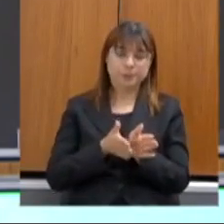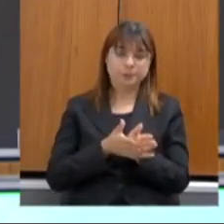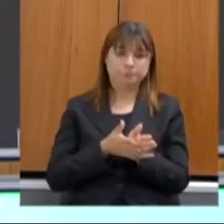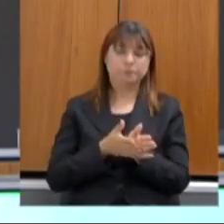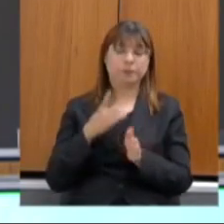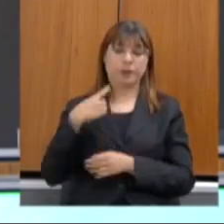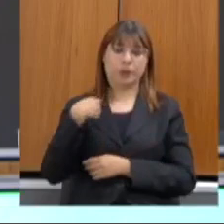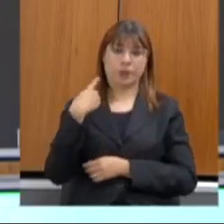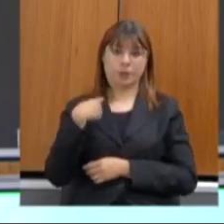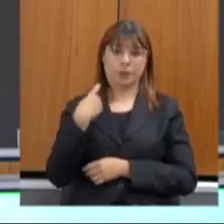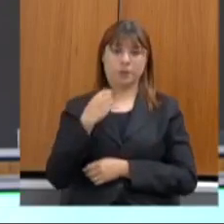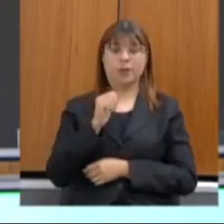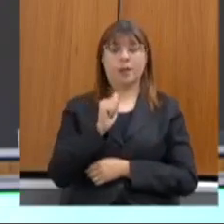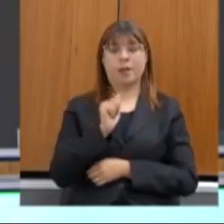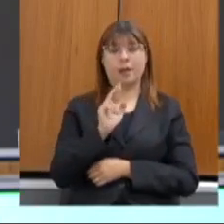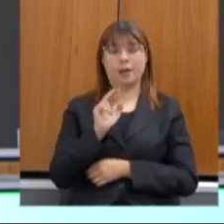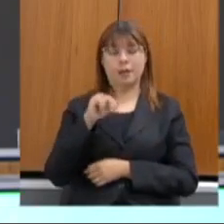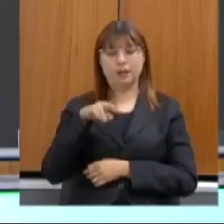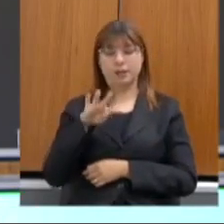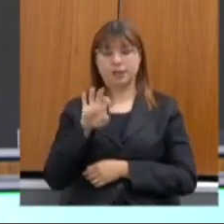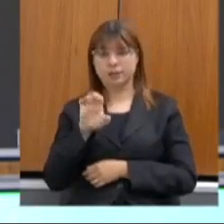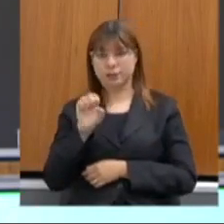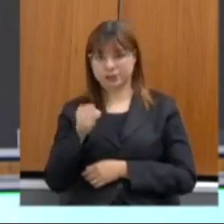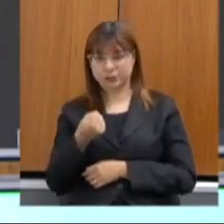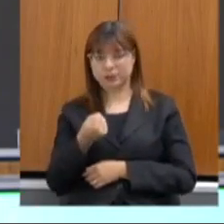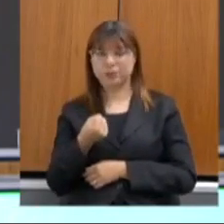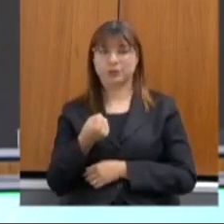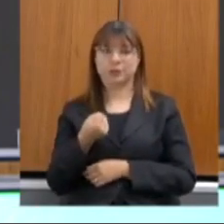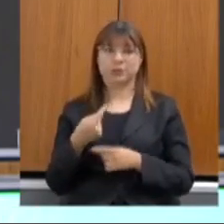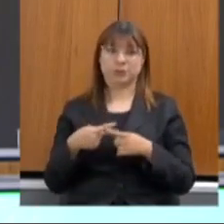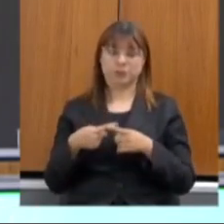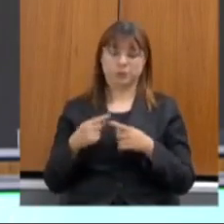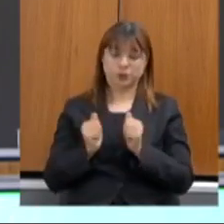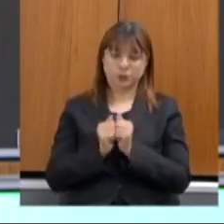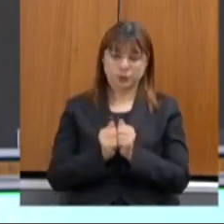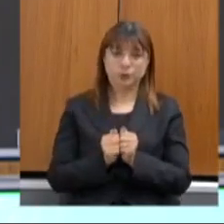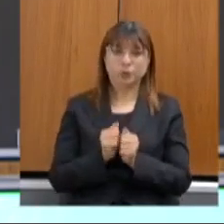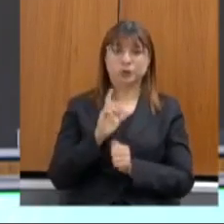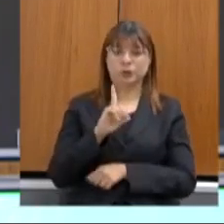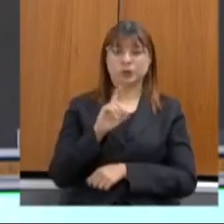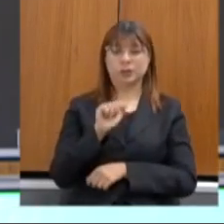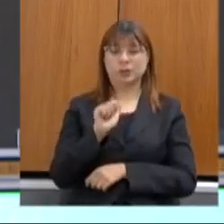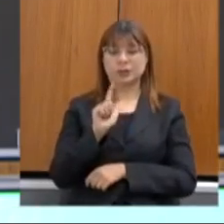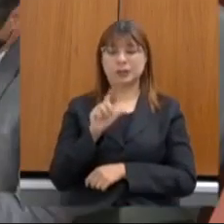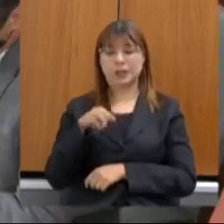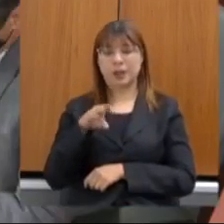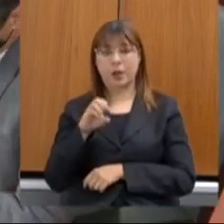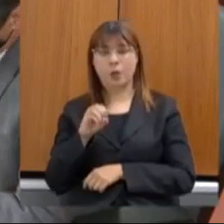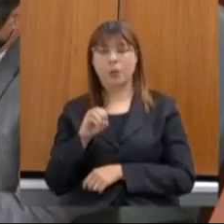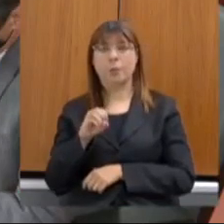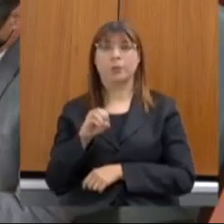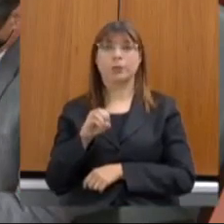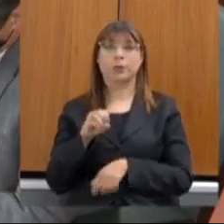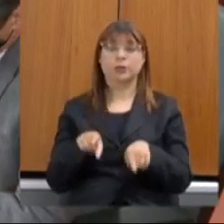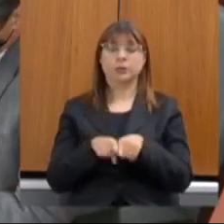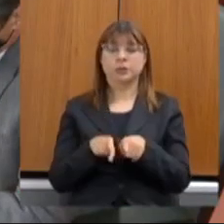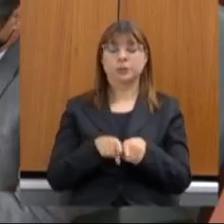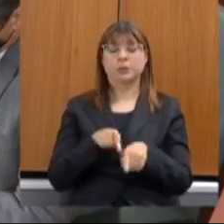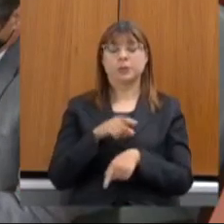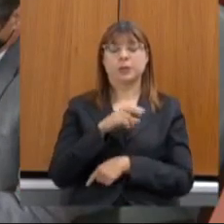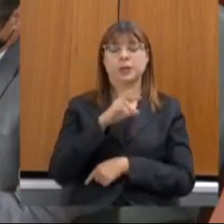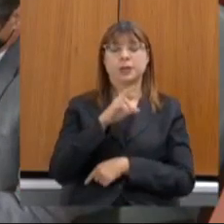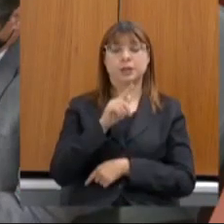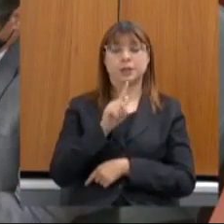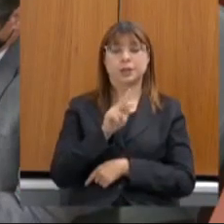o deputado Arantes né pela co-autoria aí com o Dalmo dá uma Ribeiro a relatoria do Guilherme da